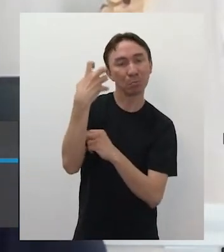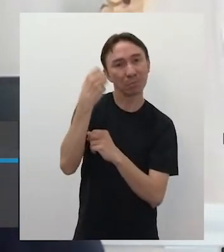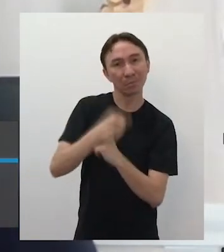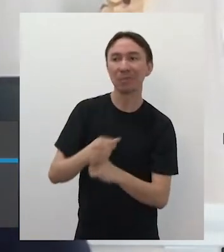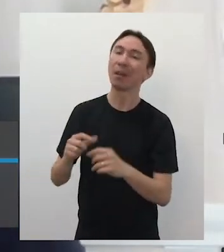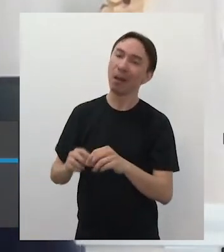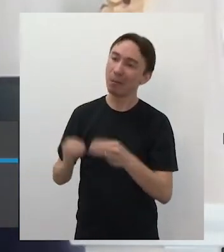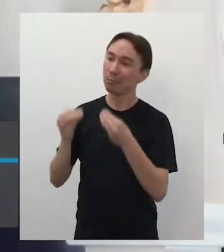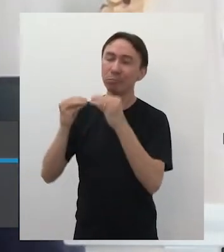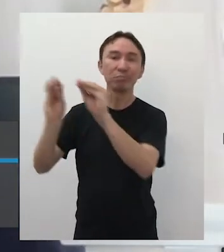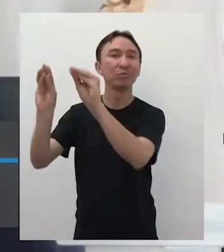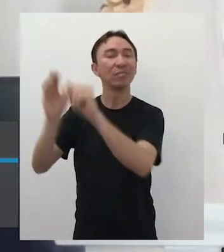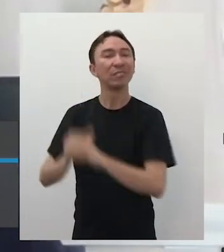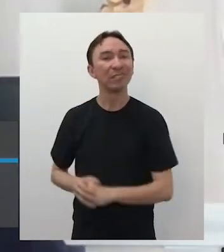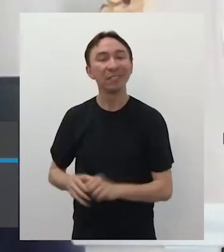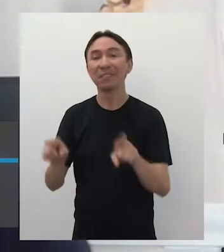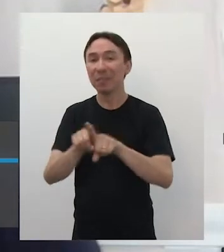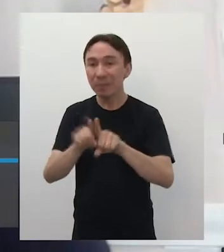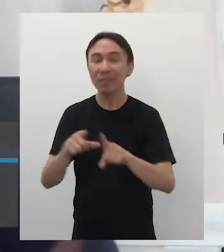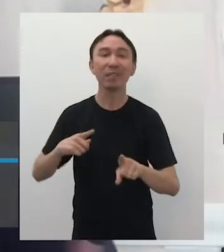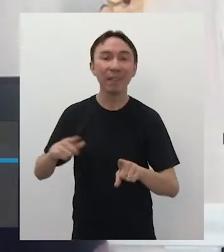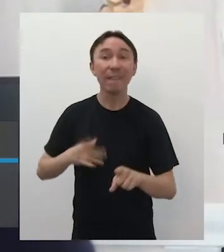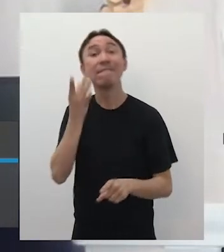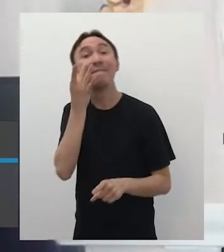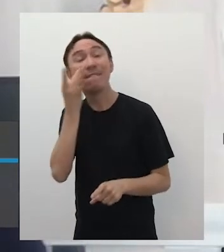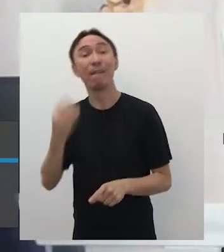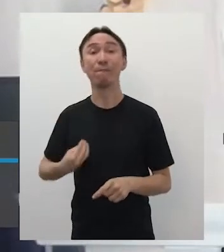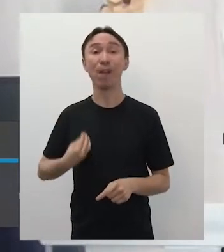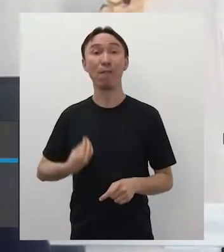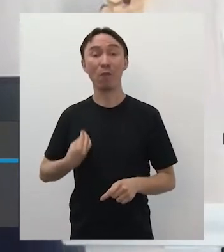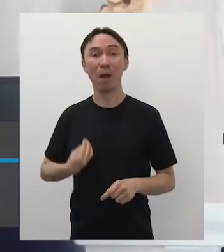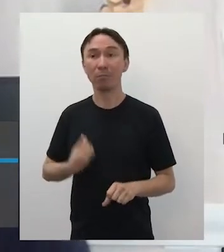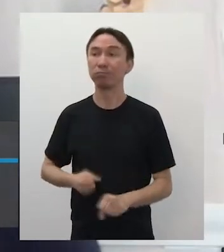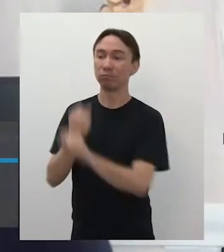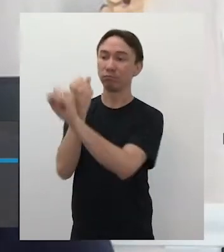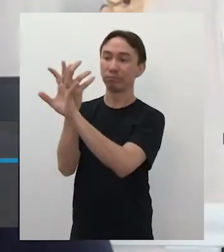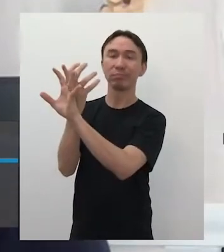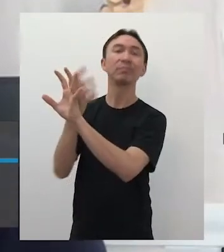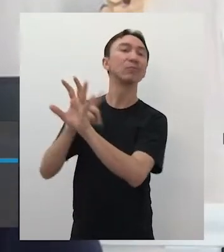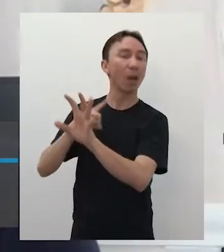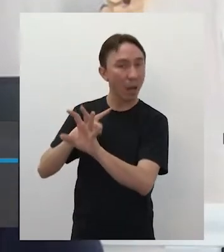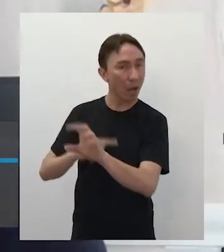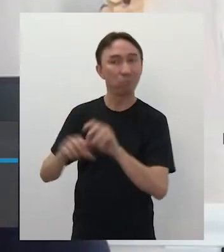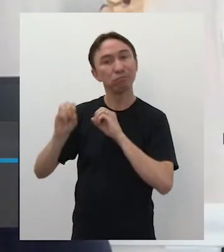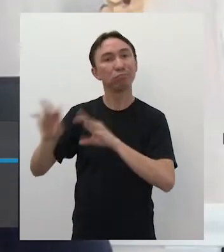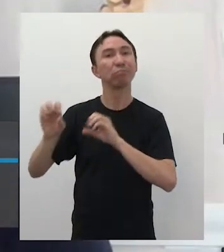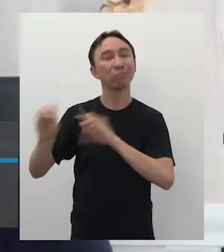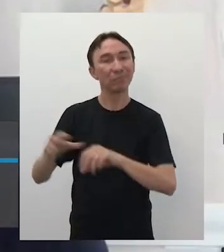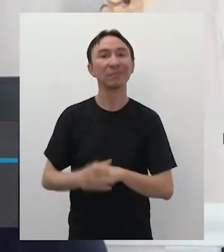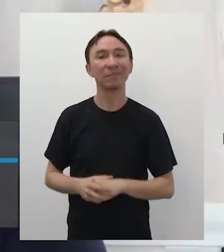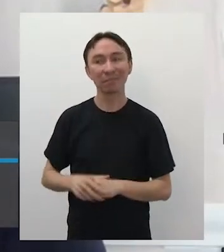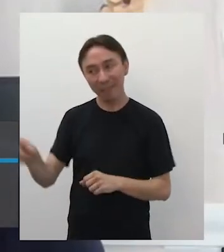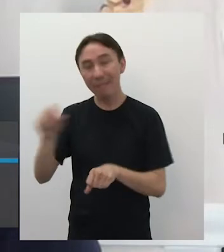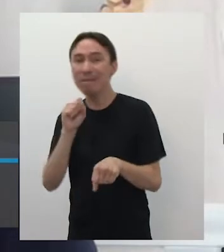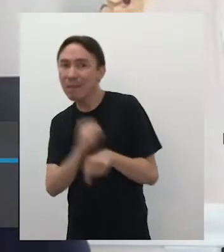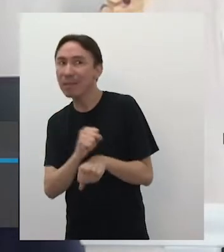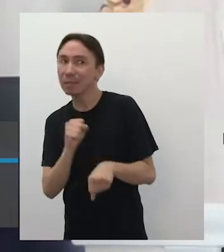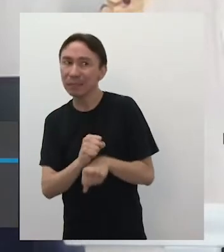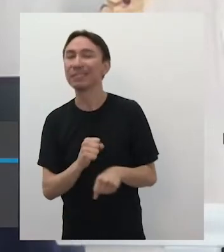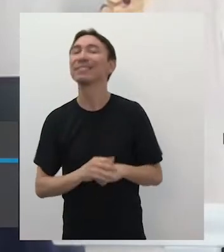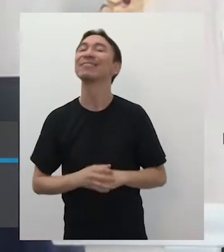que eu disponibilizava aos meus alunos, tá? Hoje, eu disponibilizo as aulas gravadas e